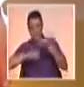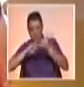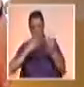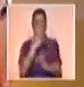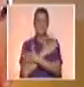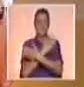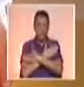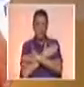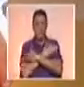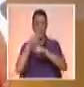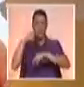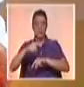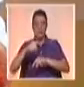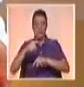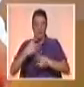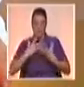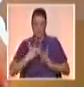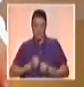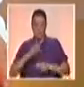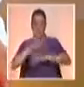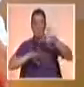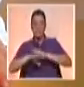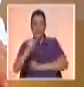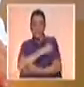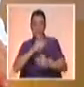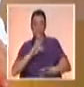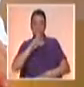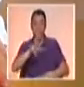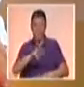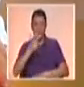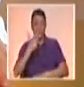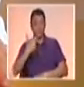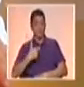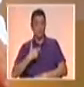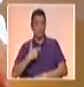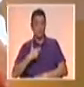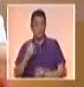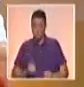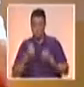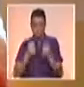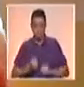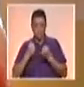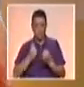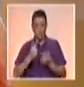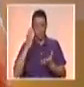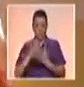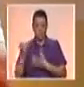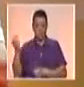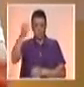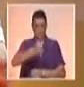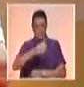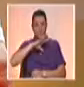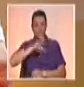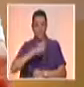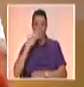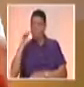amigos, ainda estava a ser um choque. O que é que íamos fazer daquela criança? E não havia resposta. A única resposta que eu tive na altura era colocar o meu filho como